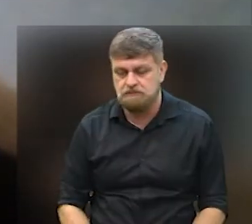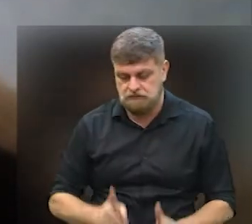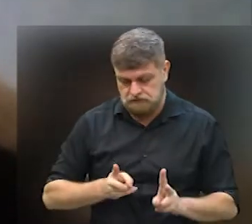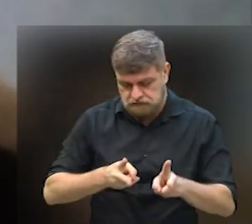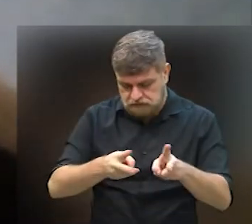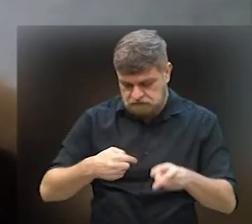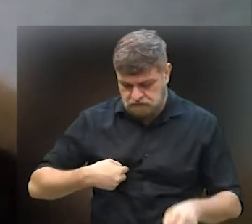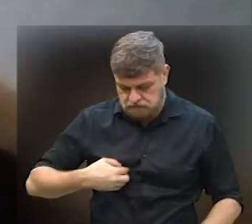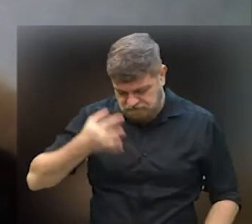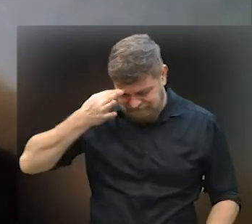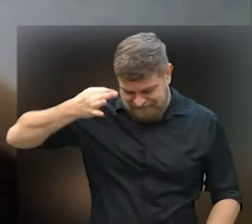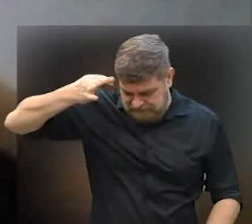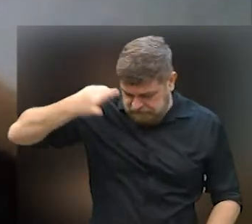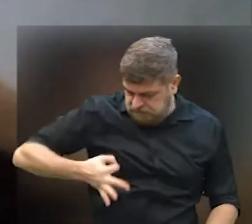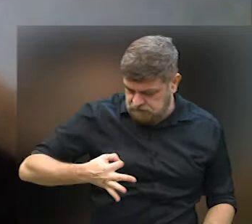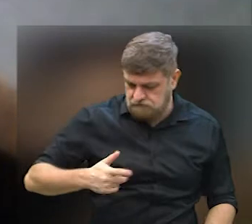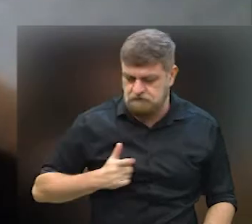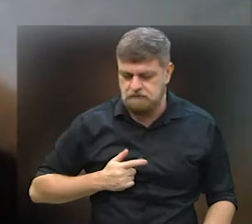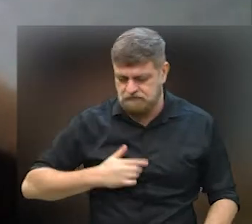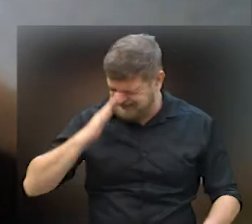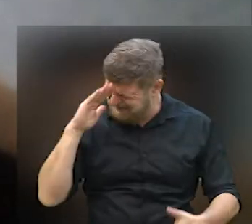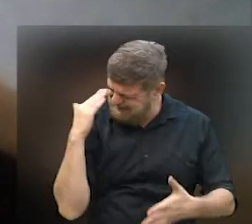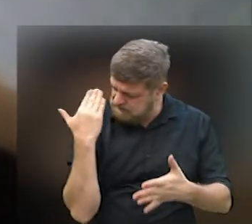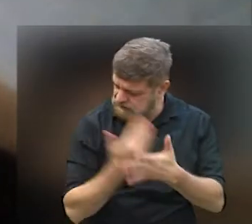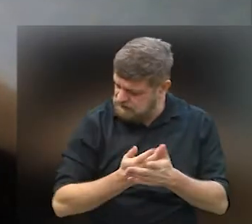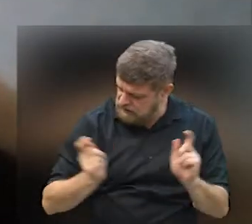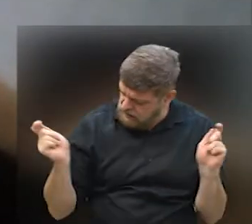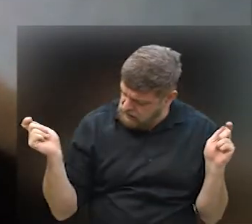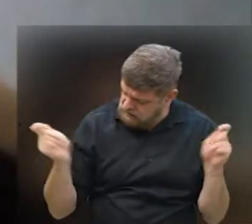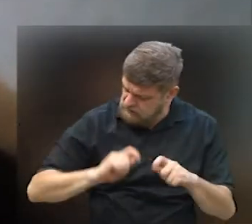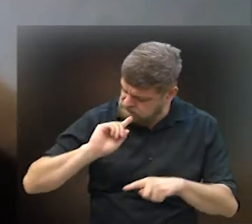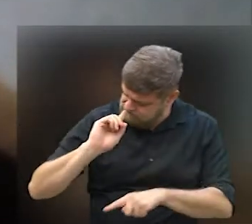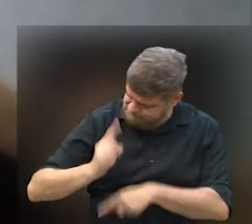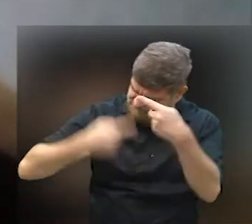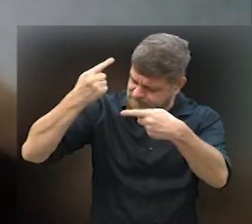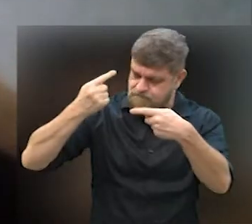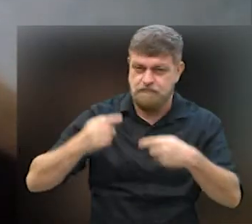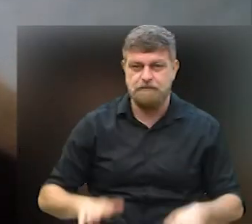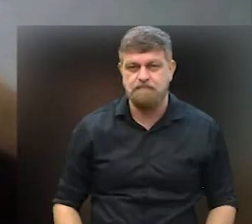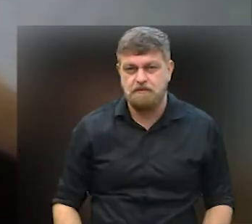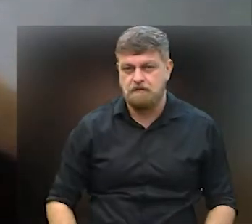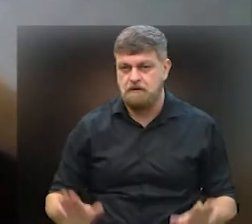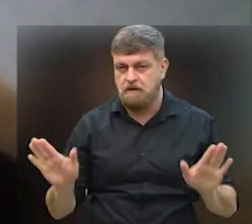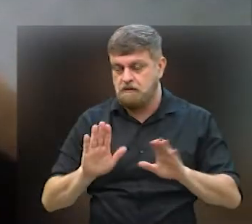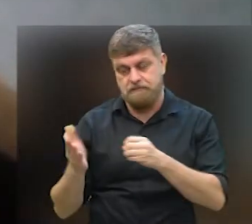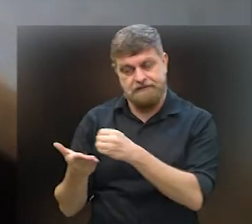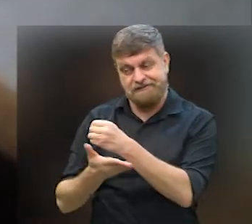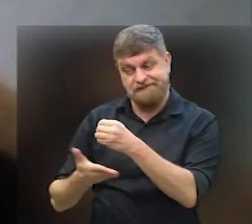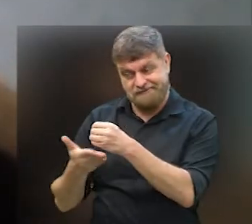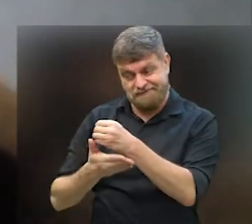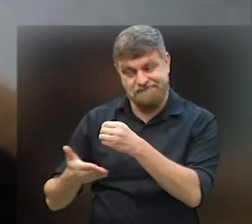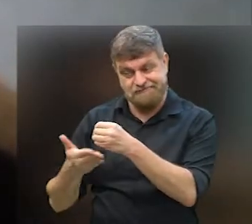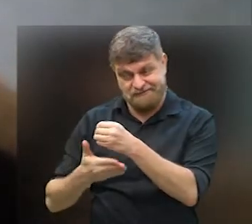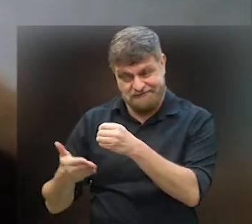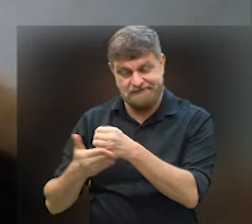contínuo de manter a mentalidade forte e acreditando que daria certo. Não é